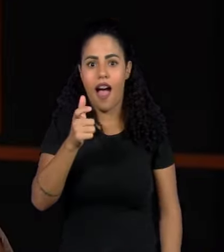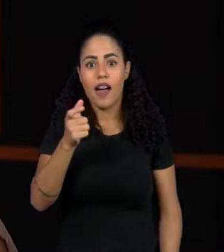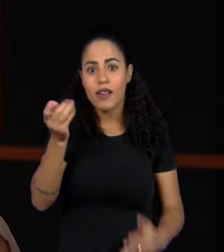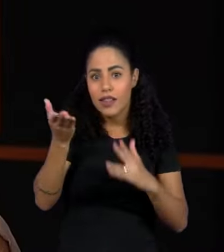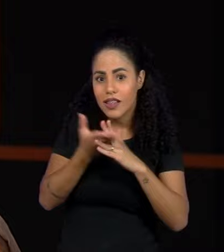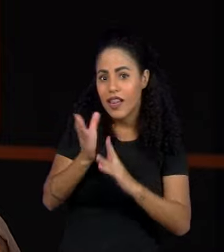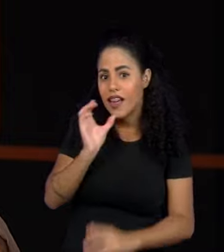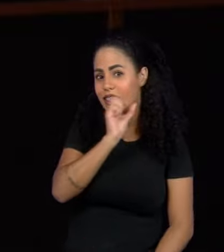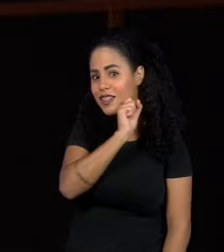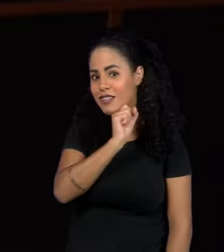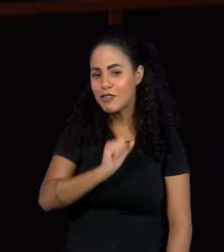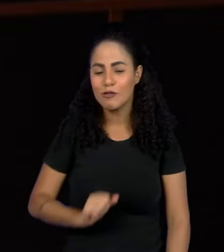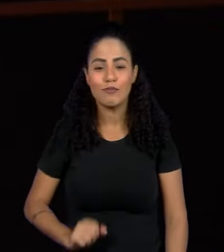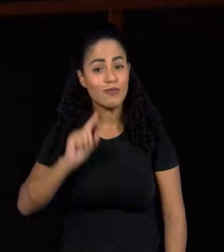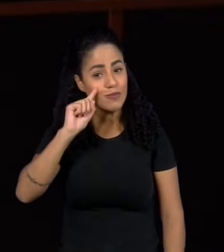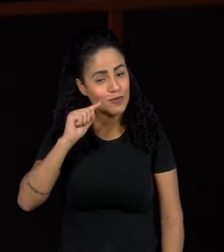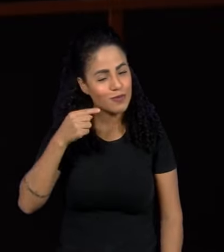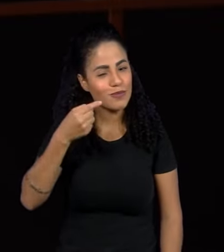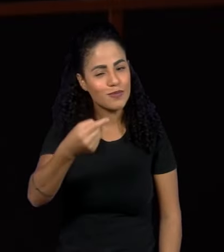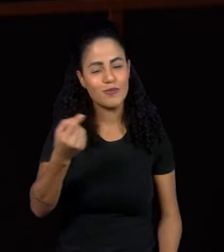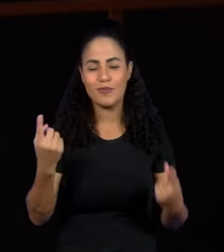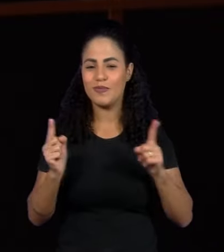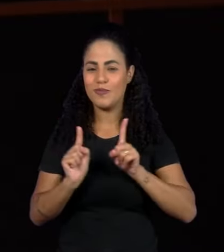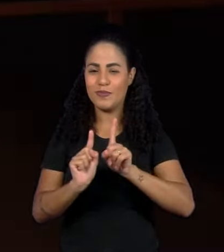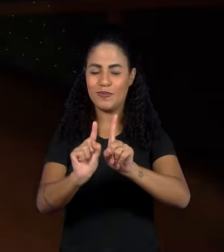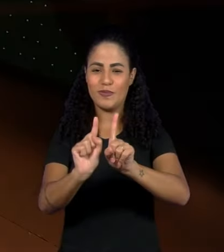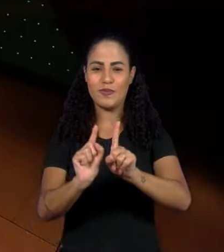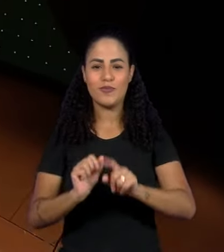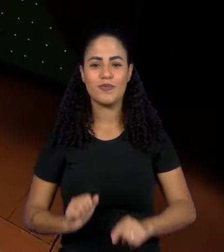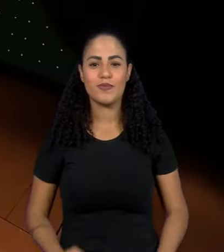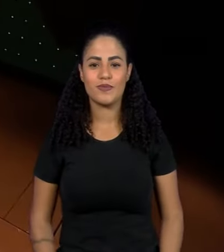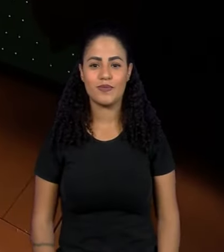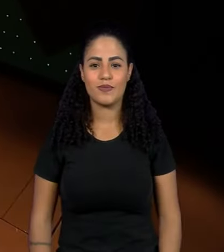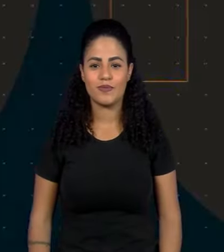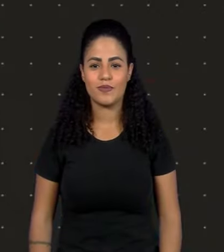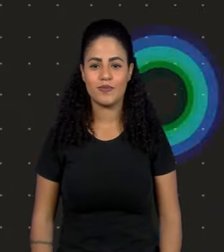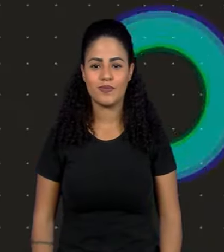intervalo? Vamos? Voltamos já com o Persona.